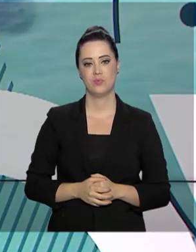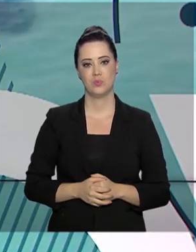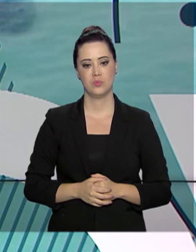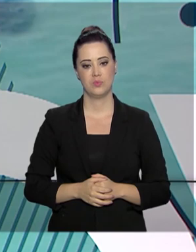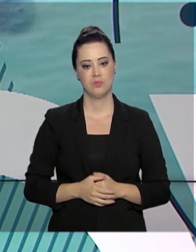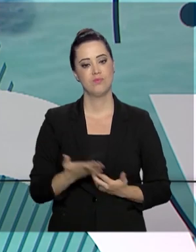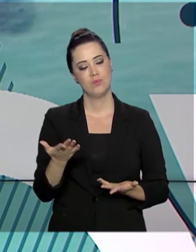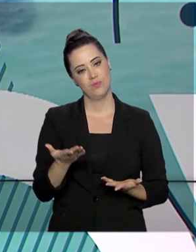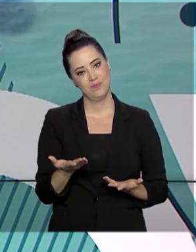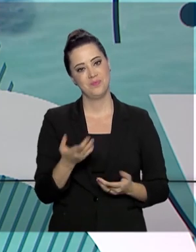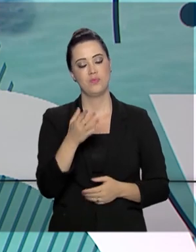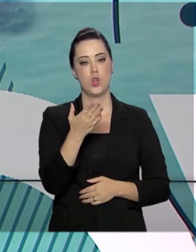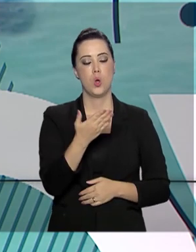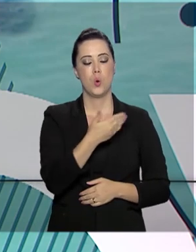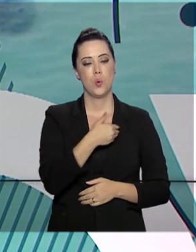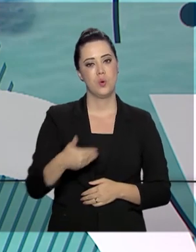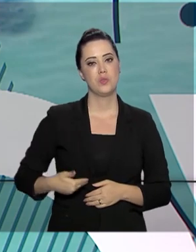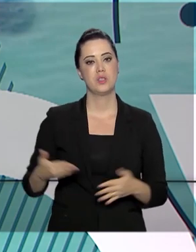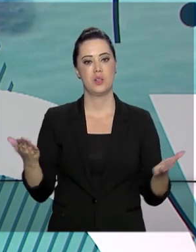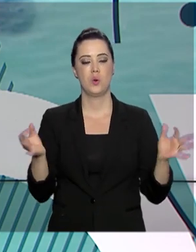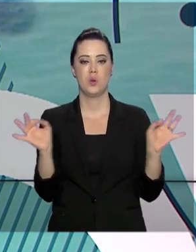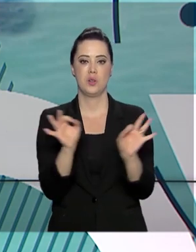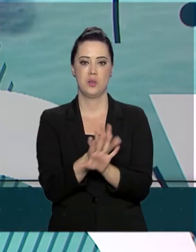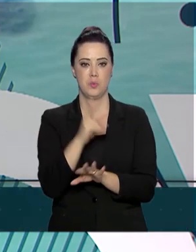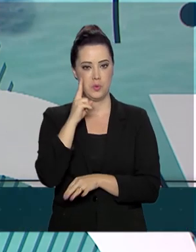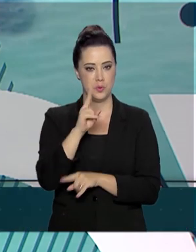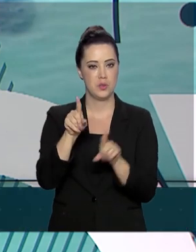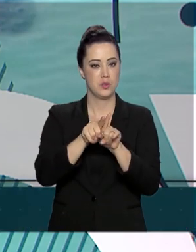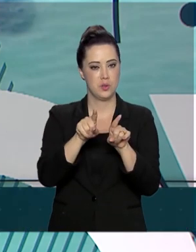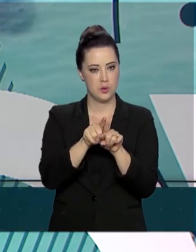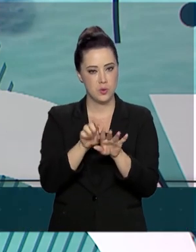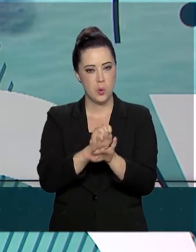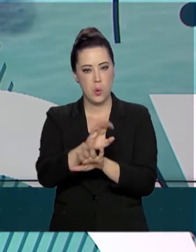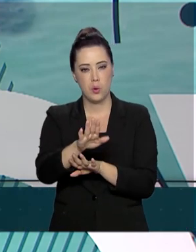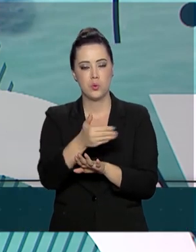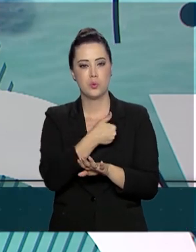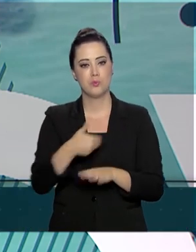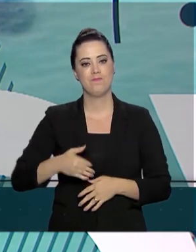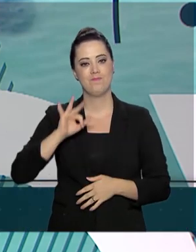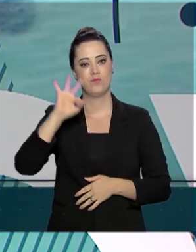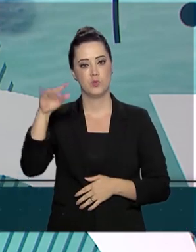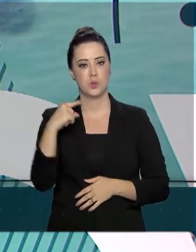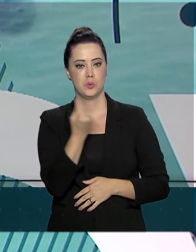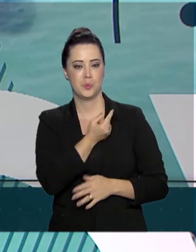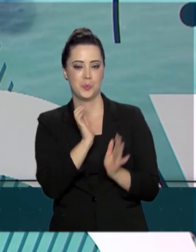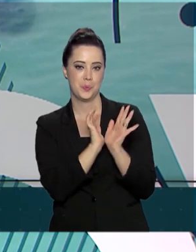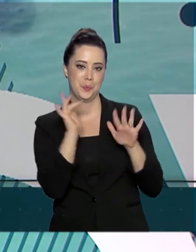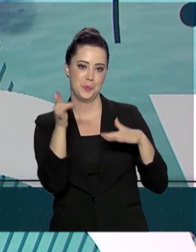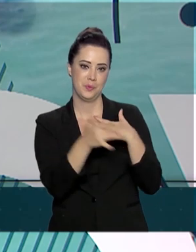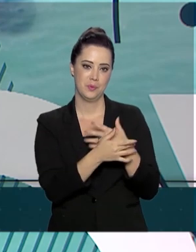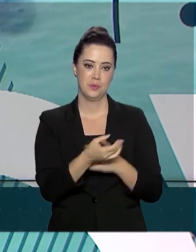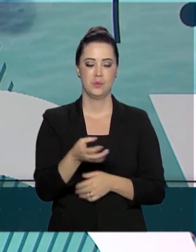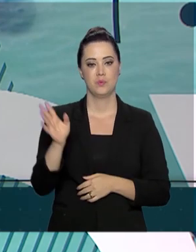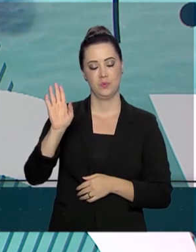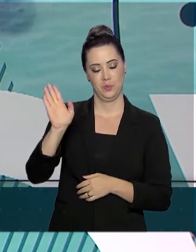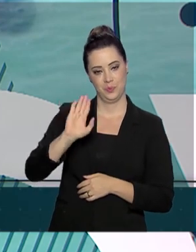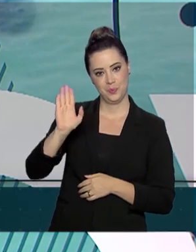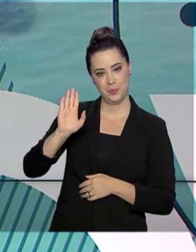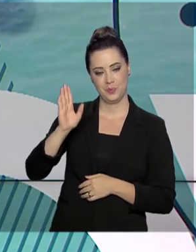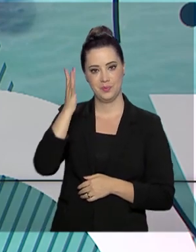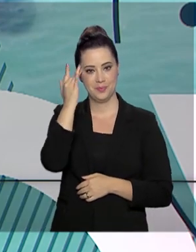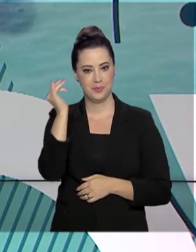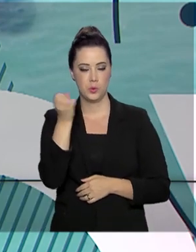Tá aí a dica. O governo agora fica por aqui. Continue acompanhando as notícias do governo federal nas nossas redes sociais. Nos vemos